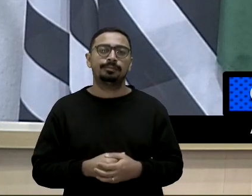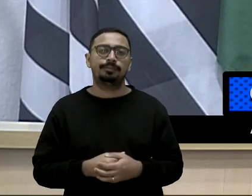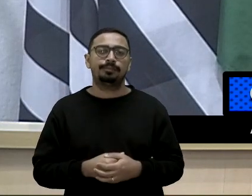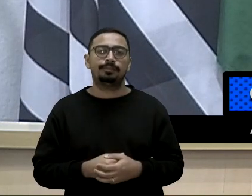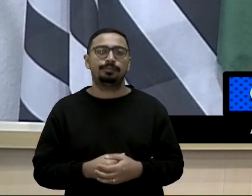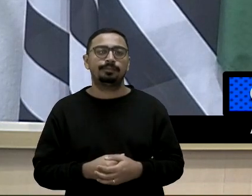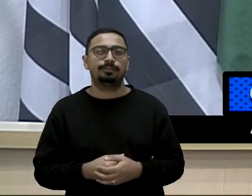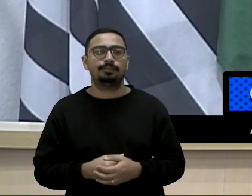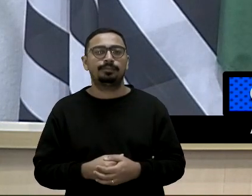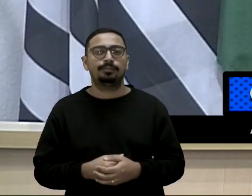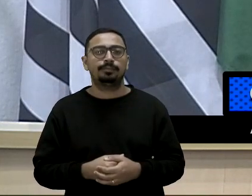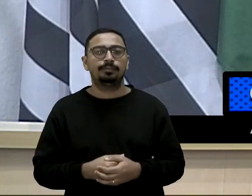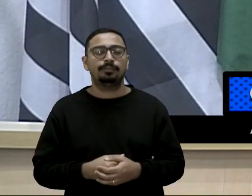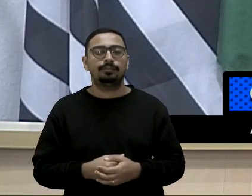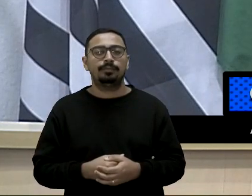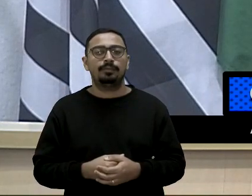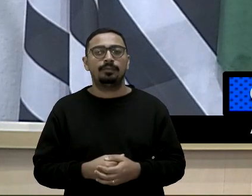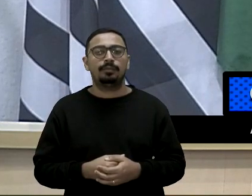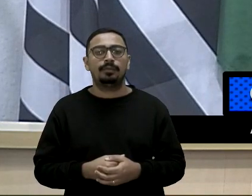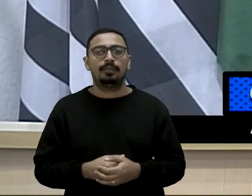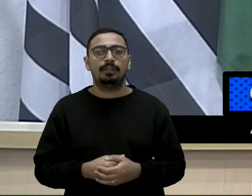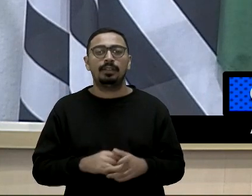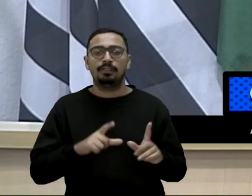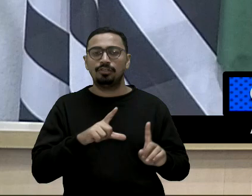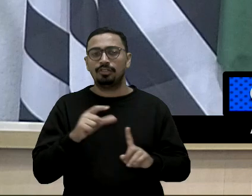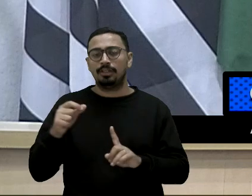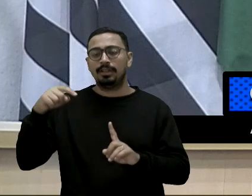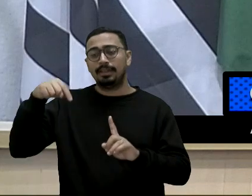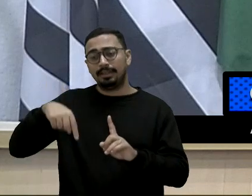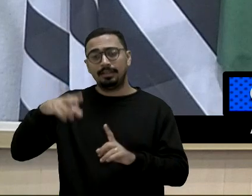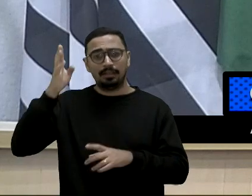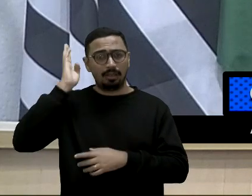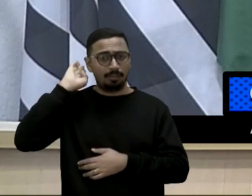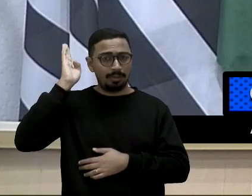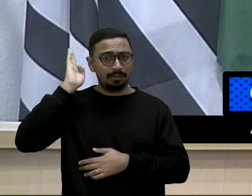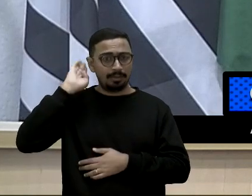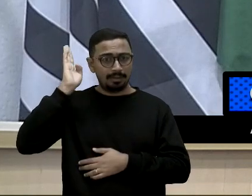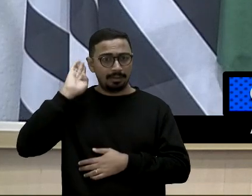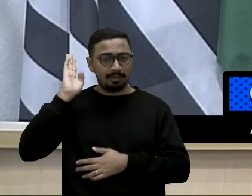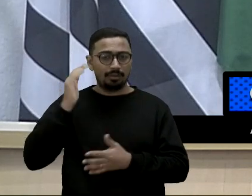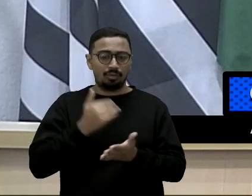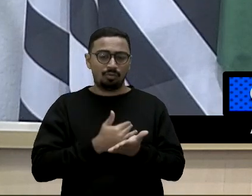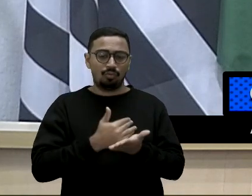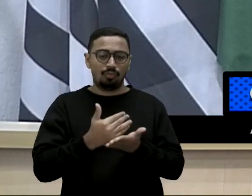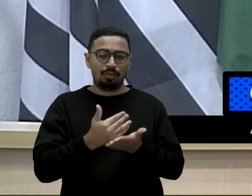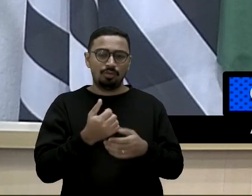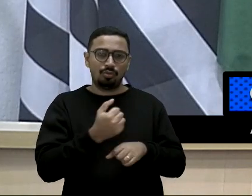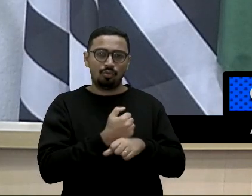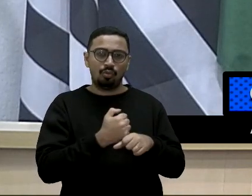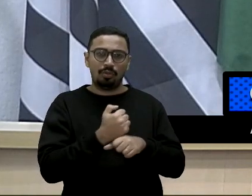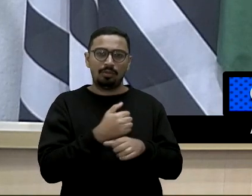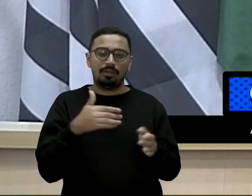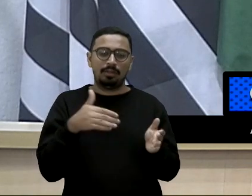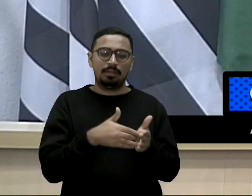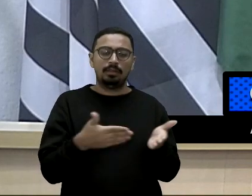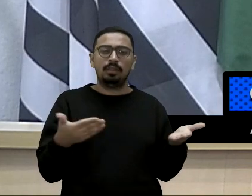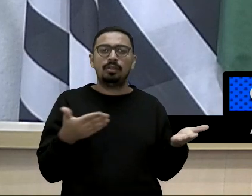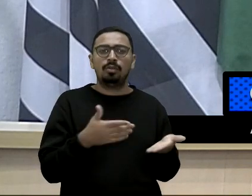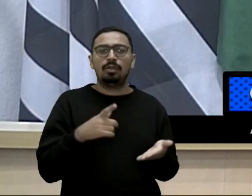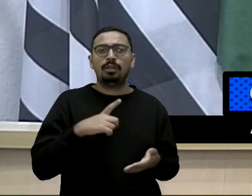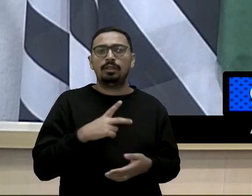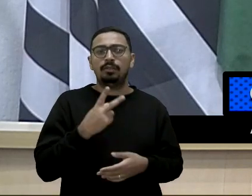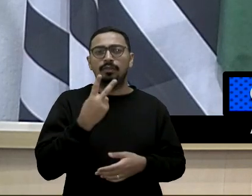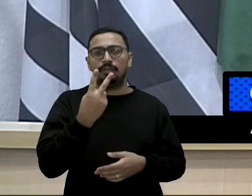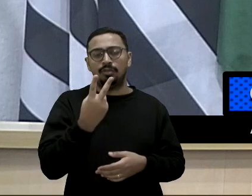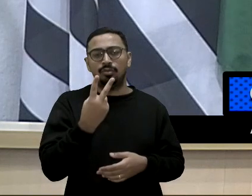Eu gostaria de deixar ressaltado aqui que em Taubaté, do início do ano até agora, nós tivemos duas gestantes tentantes